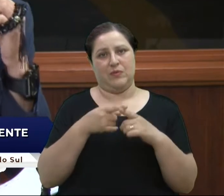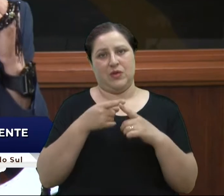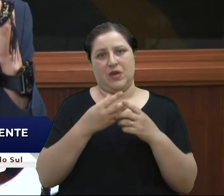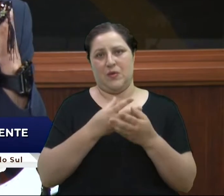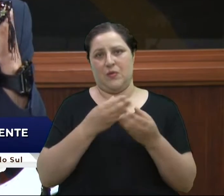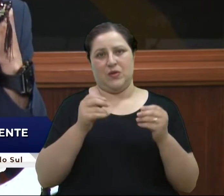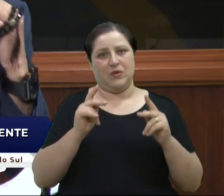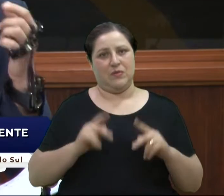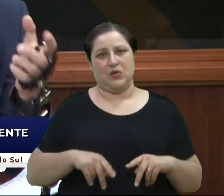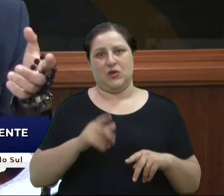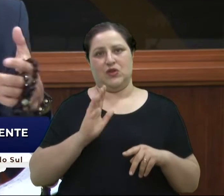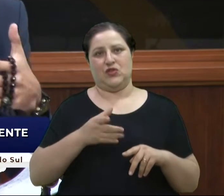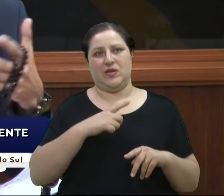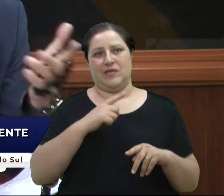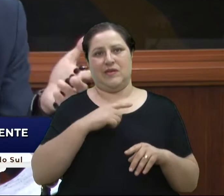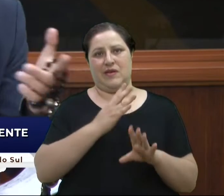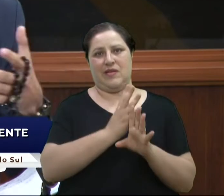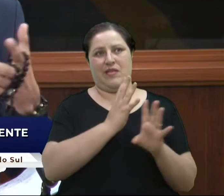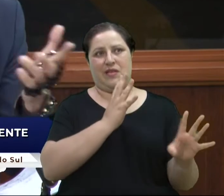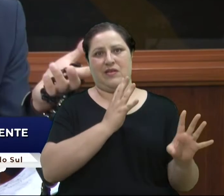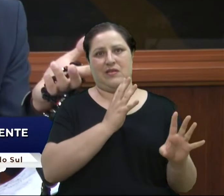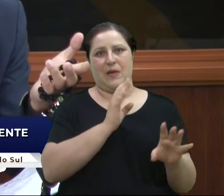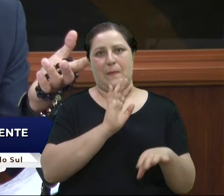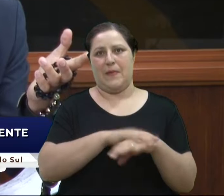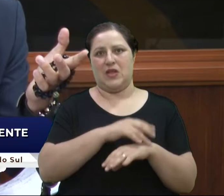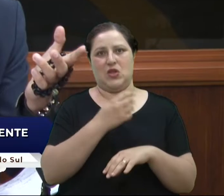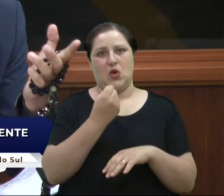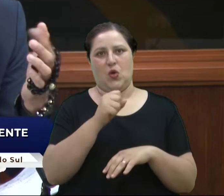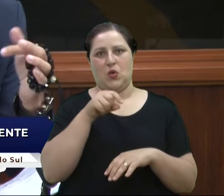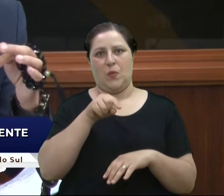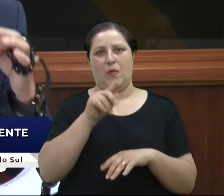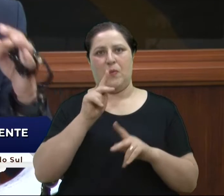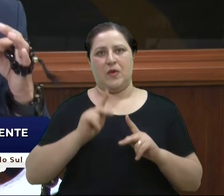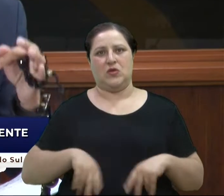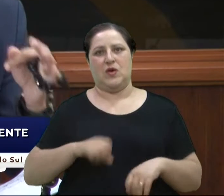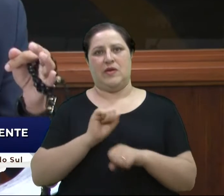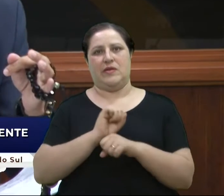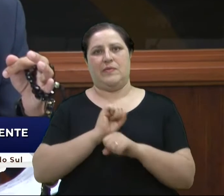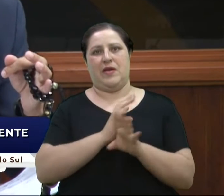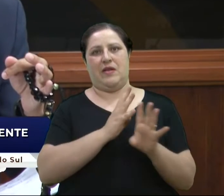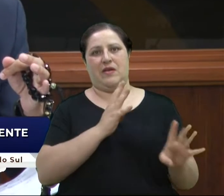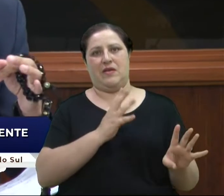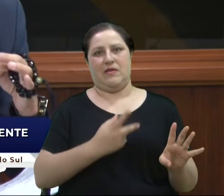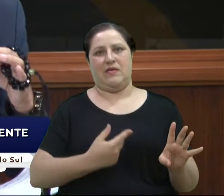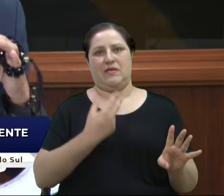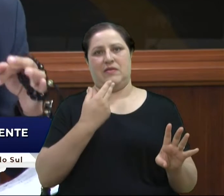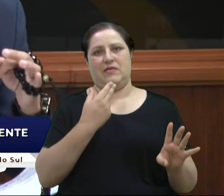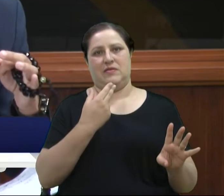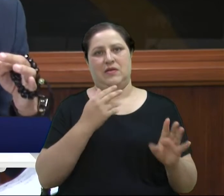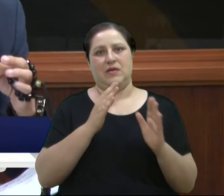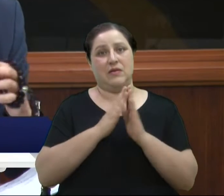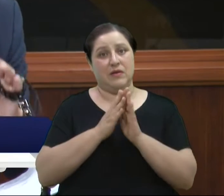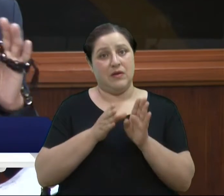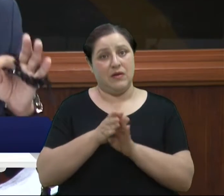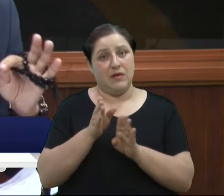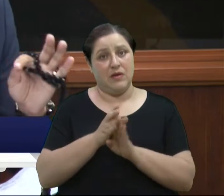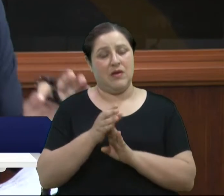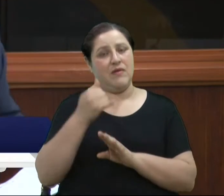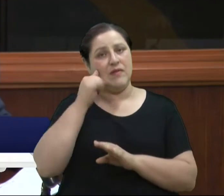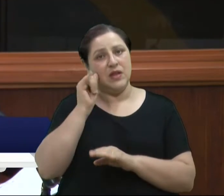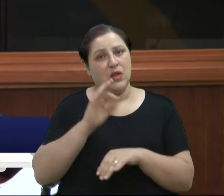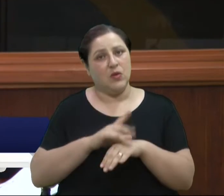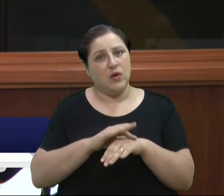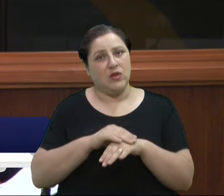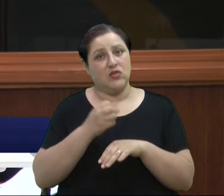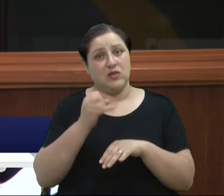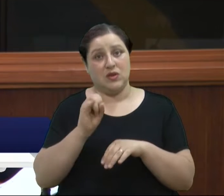8 mil pessoas aí em lista de espera para exames, procedimento cirúrgico. Então, não fiquem doentes. Cuidem-se, porque senão vão